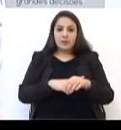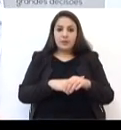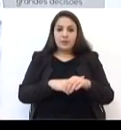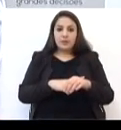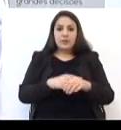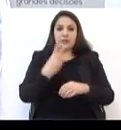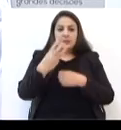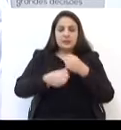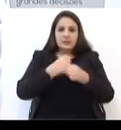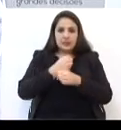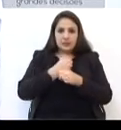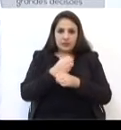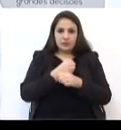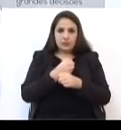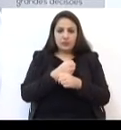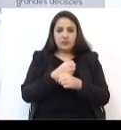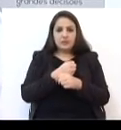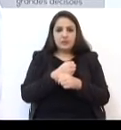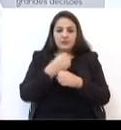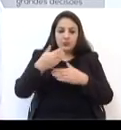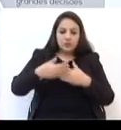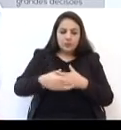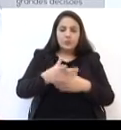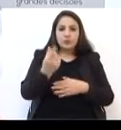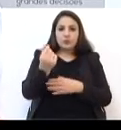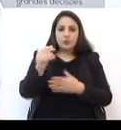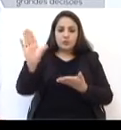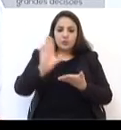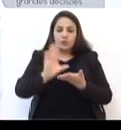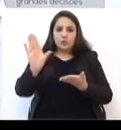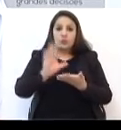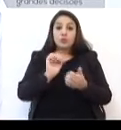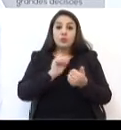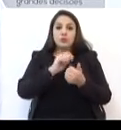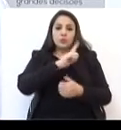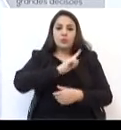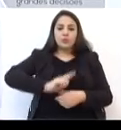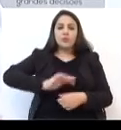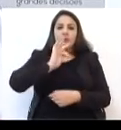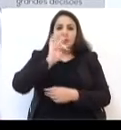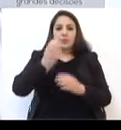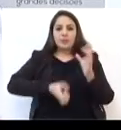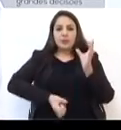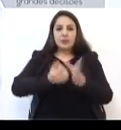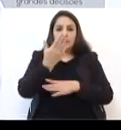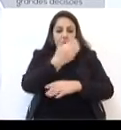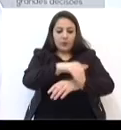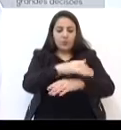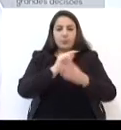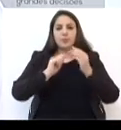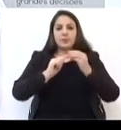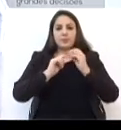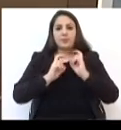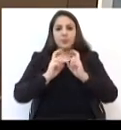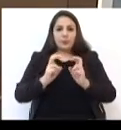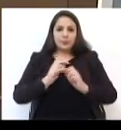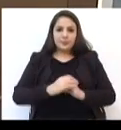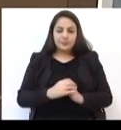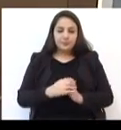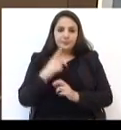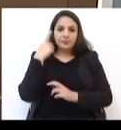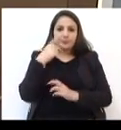ali adiante, em 3 anos, nós teríamos que ir buscar recursos junto ao governo federal para a criação de um corredor de ônibus.